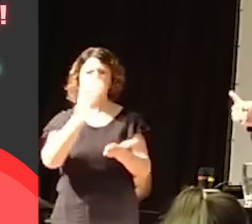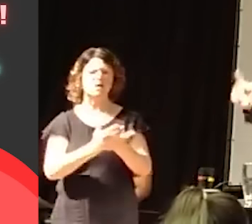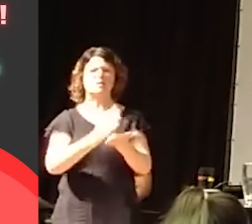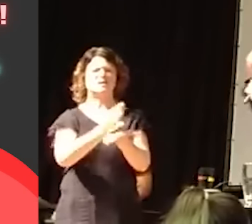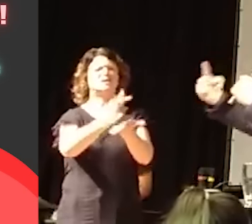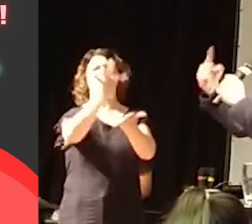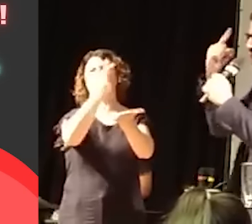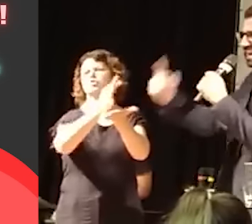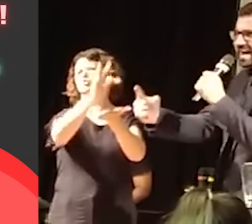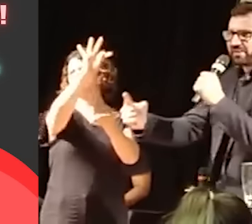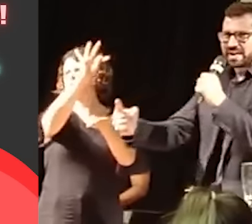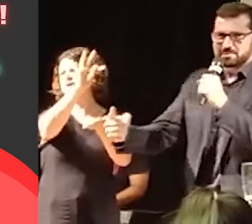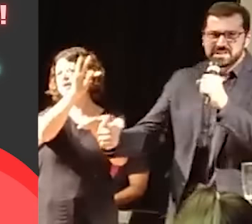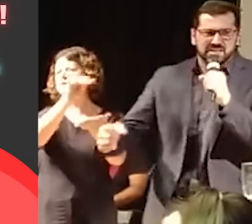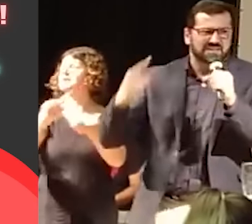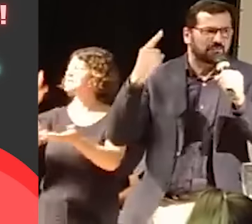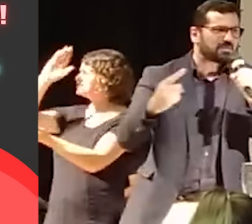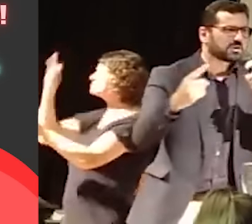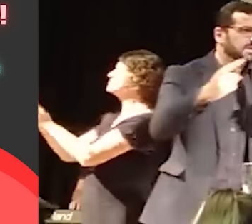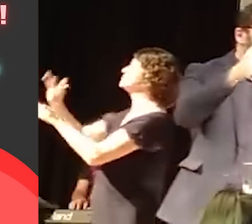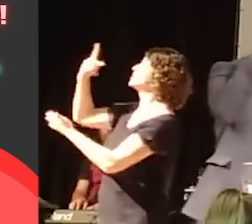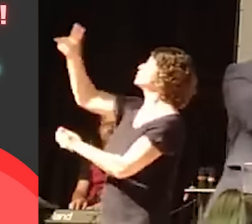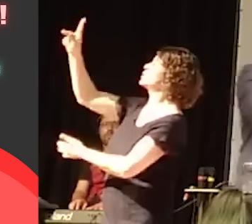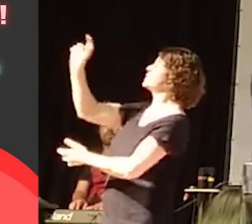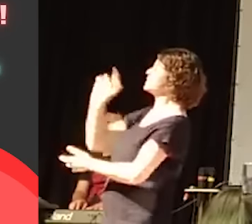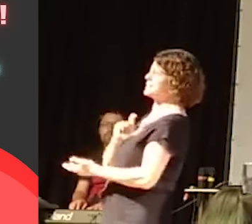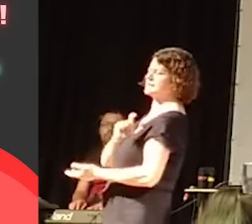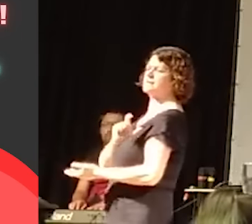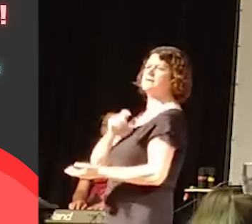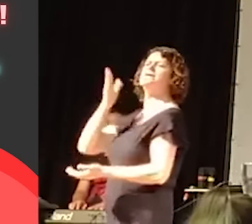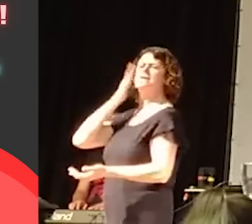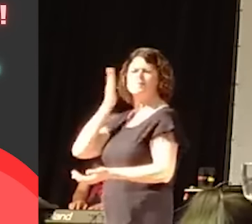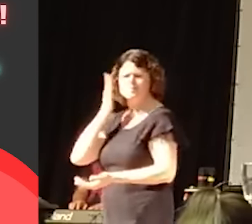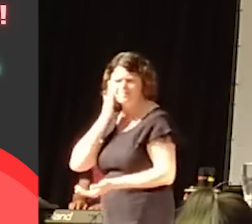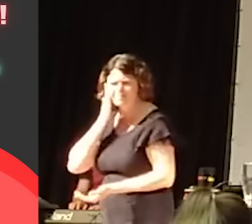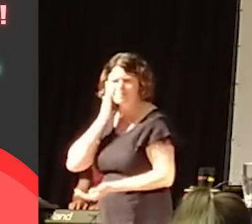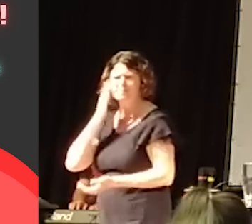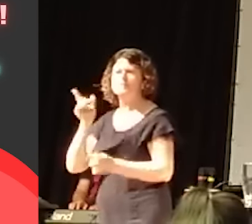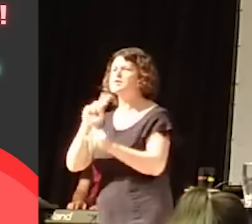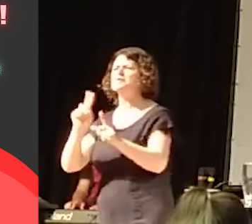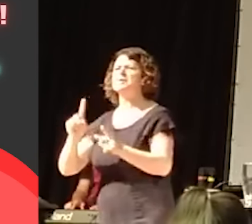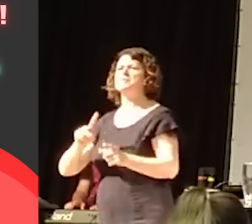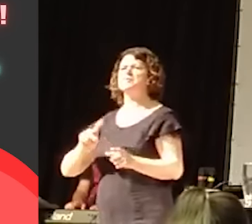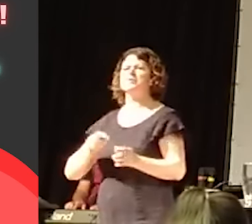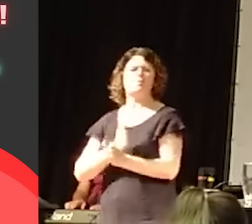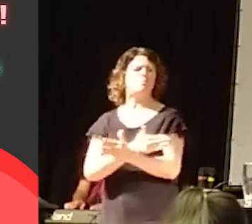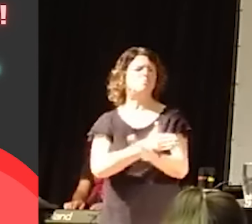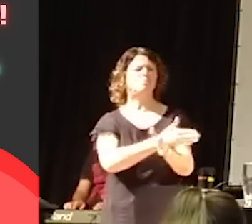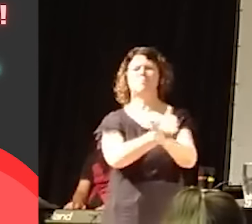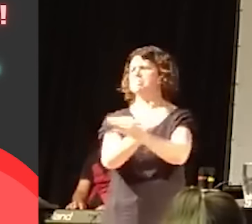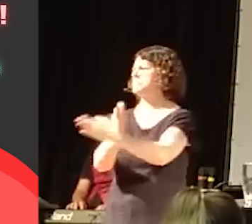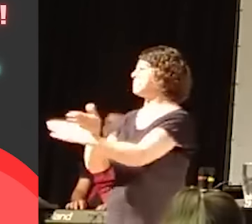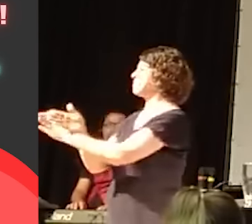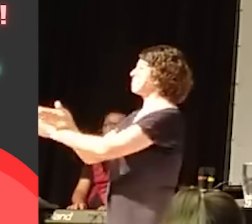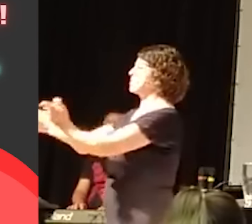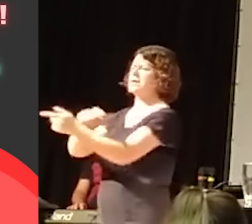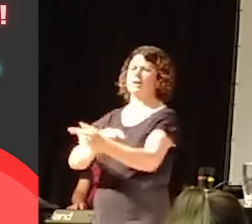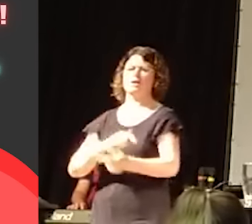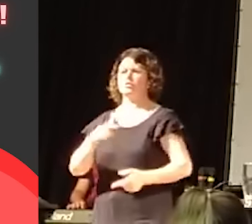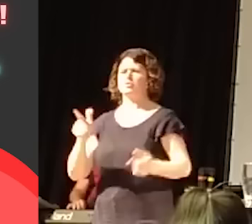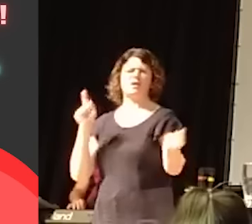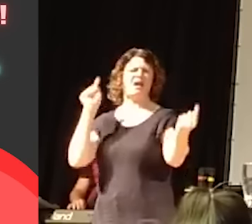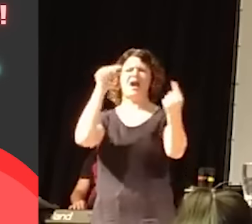mas cremos na tua palavra sabemos ó Deus que não vamos andar por essa terra por essa vida errantes e sujeitos